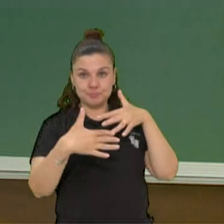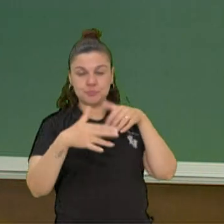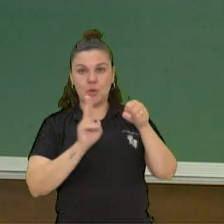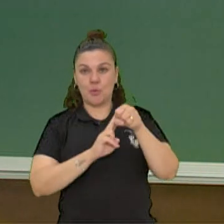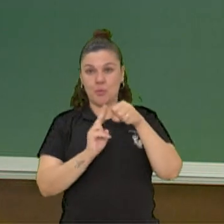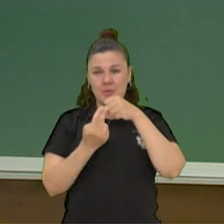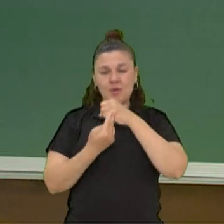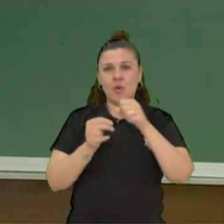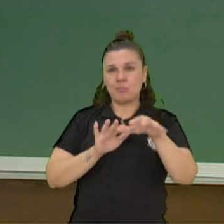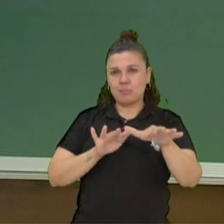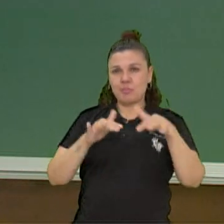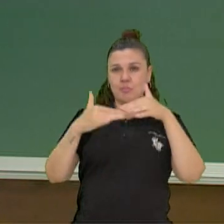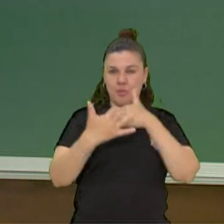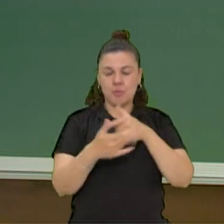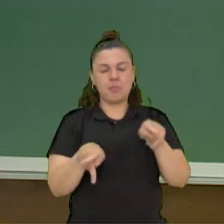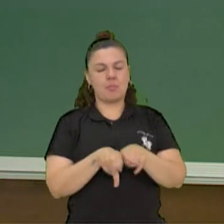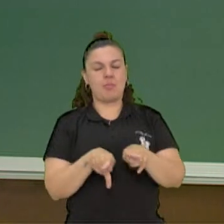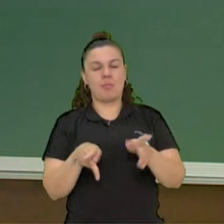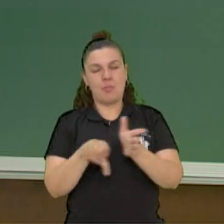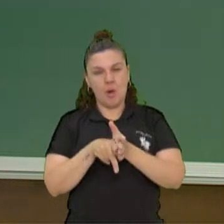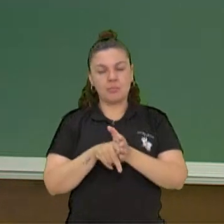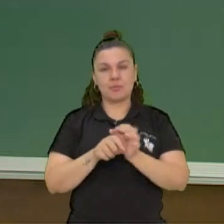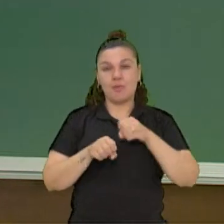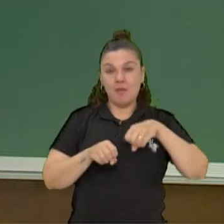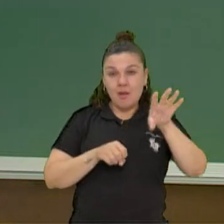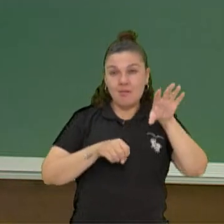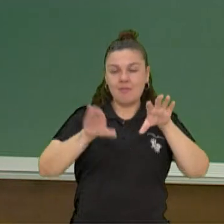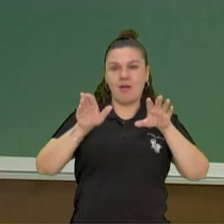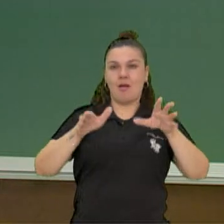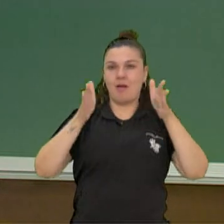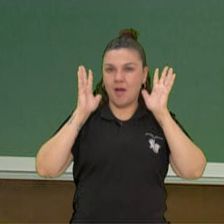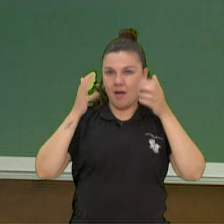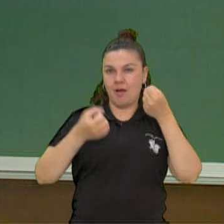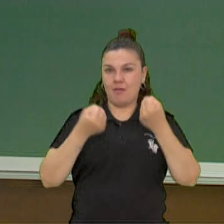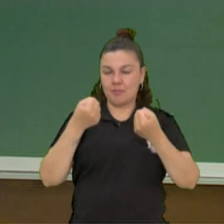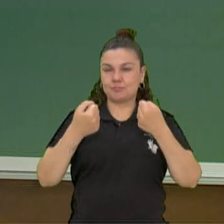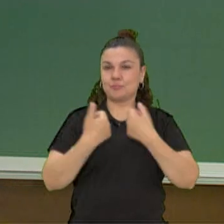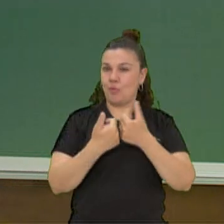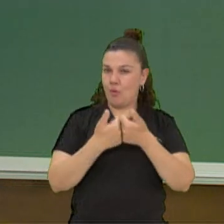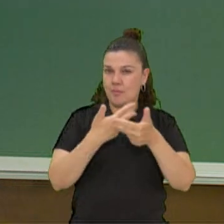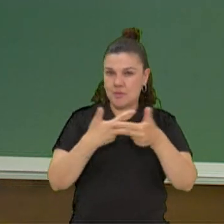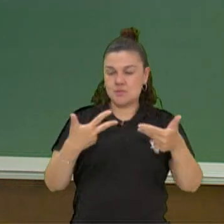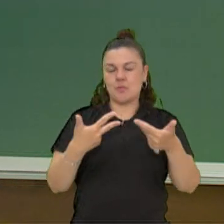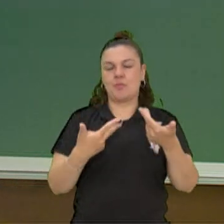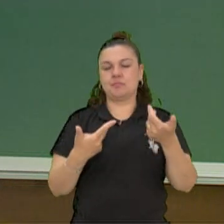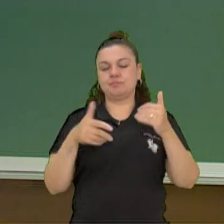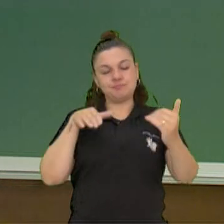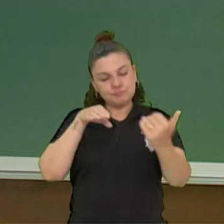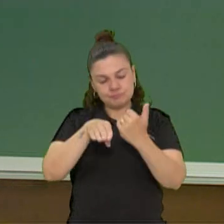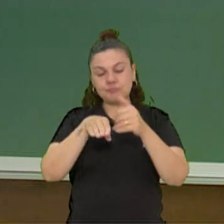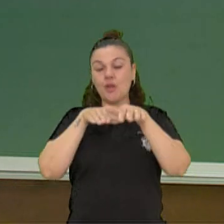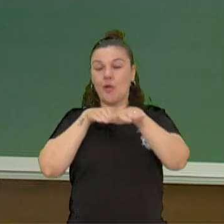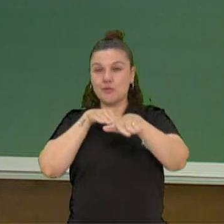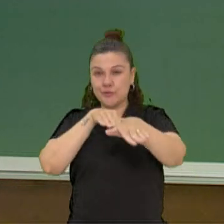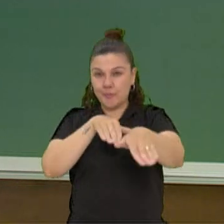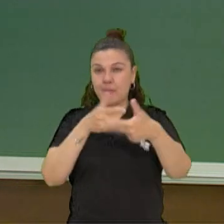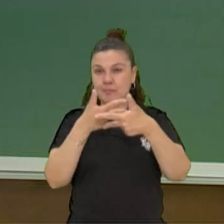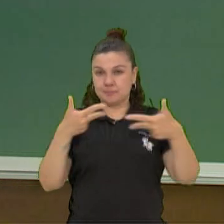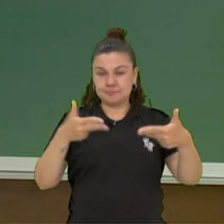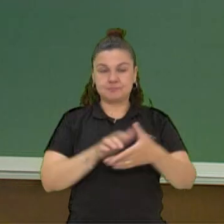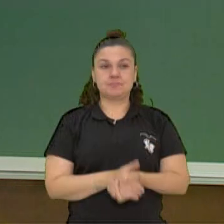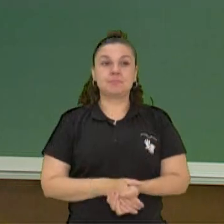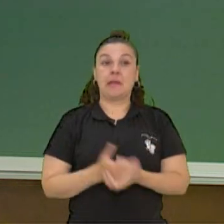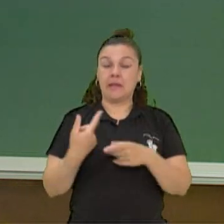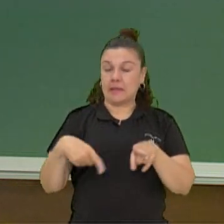vê no mundo todo, o transporte é uma questão importante para as áreas urbanas e vem enfrentando problemas, o tráfego, congestionamentos e tudo mais.